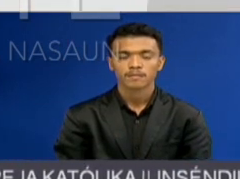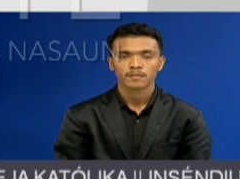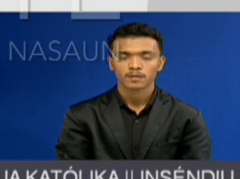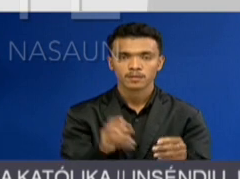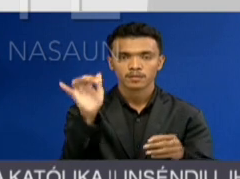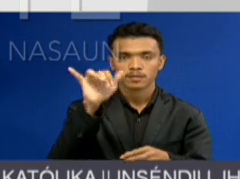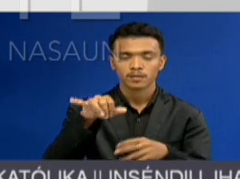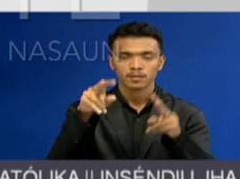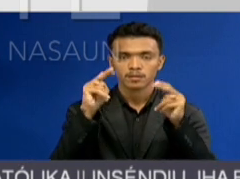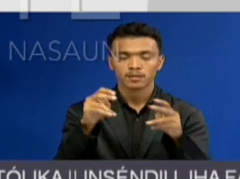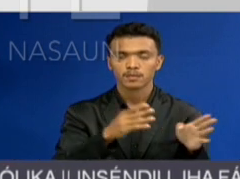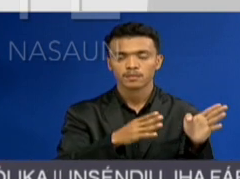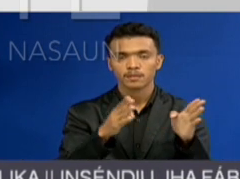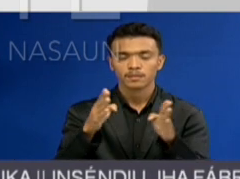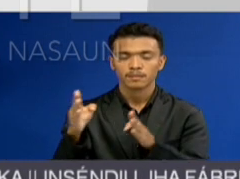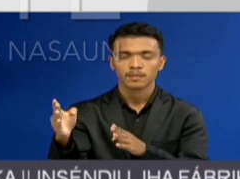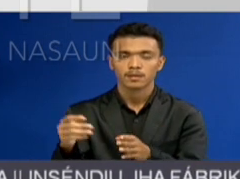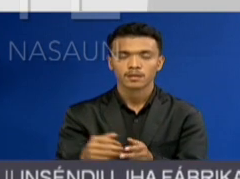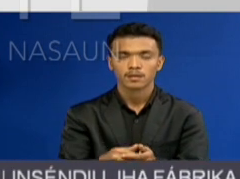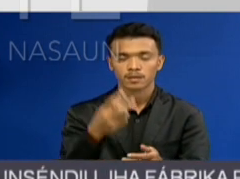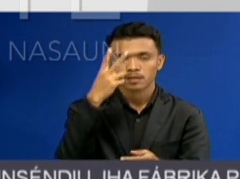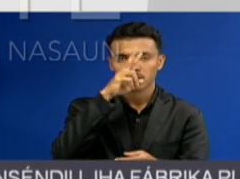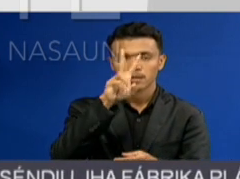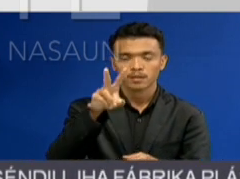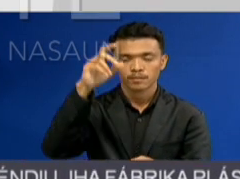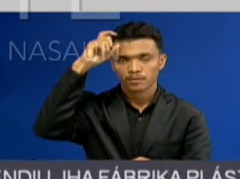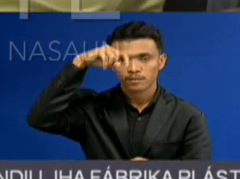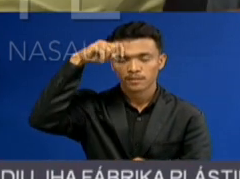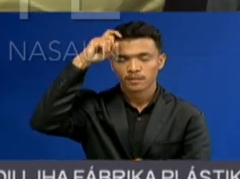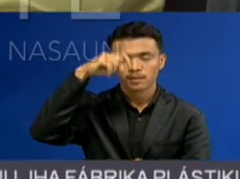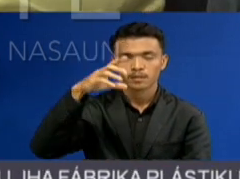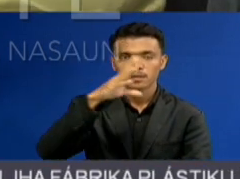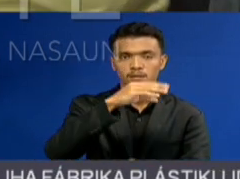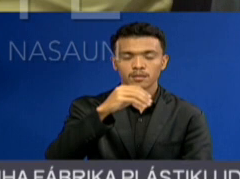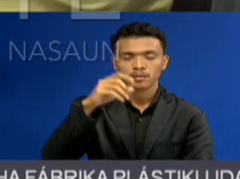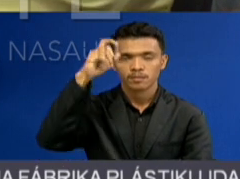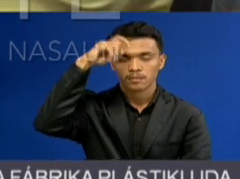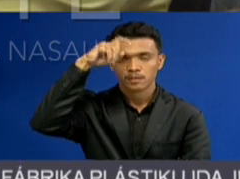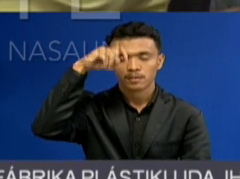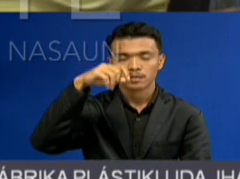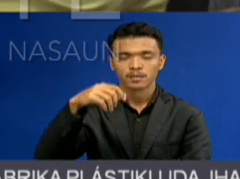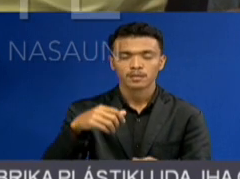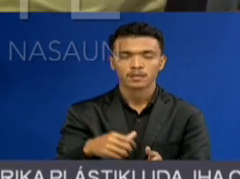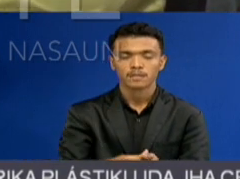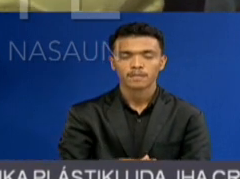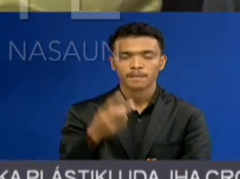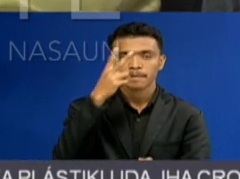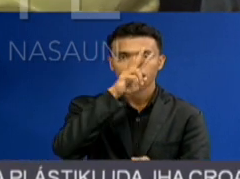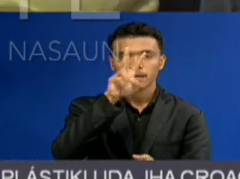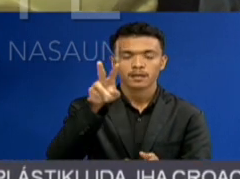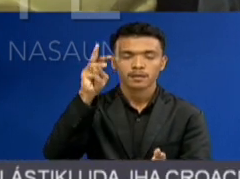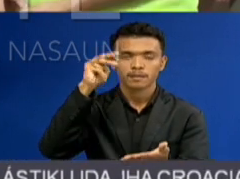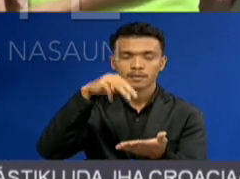que prepara sernia mentalidade haremos sernia habilidade haremos sernia capacidade e haremos matéria ne